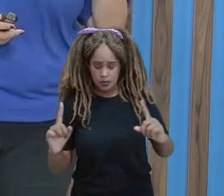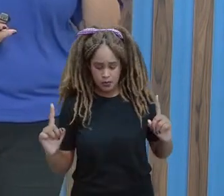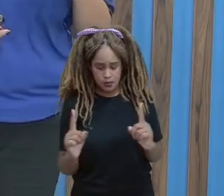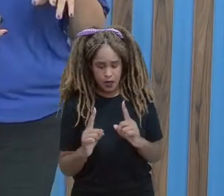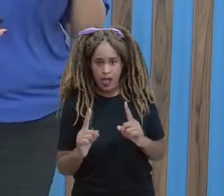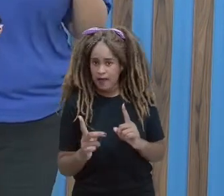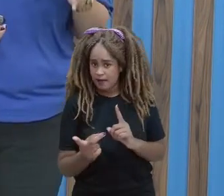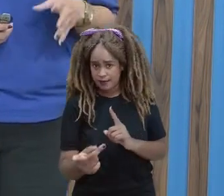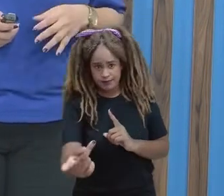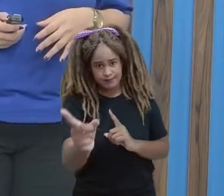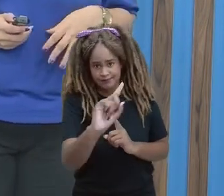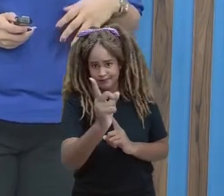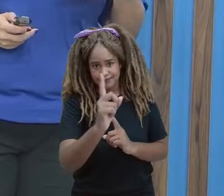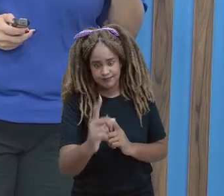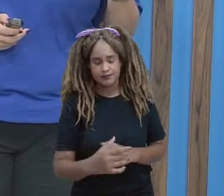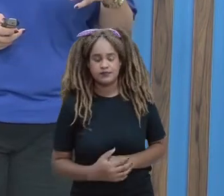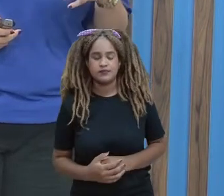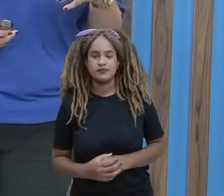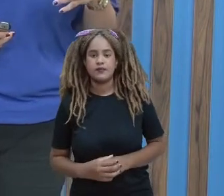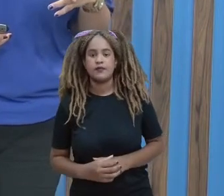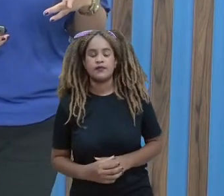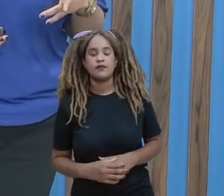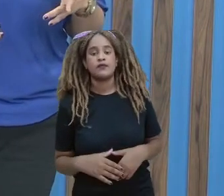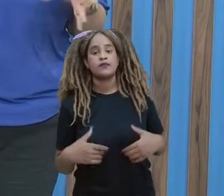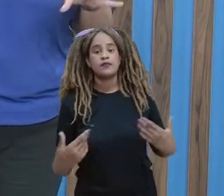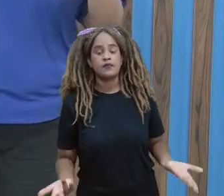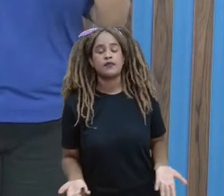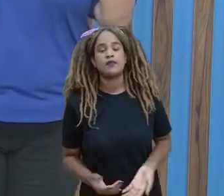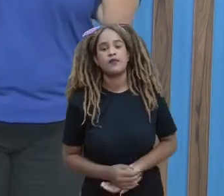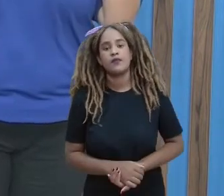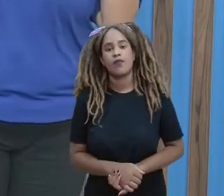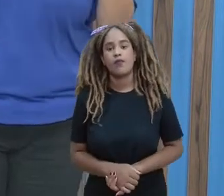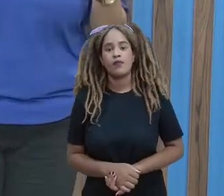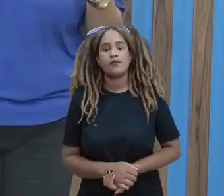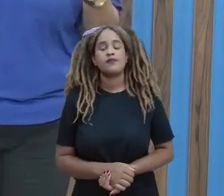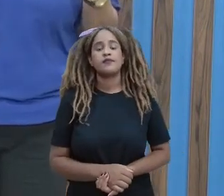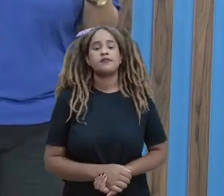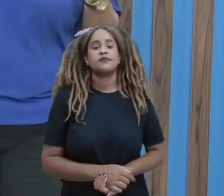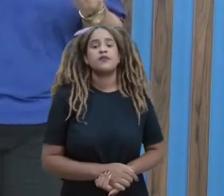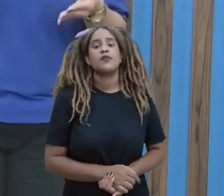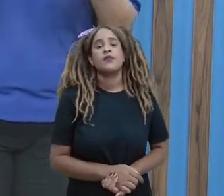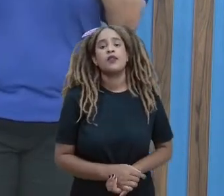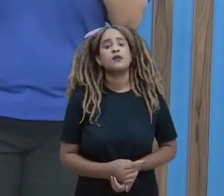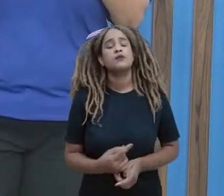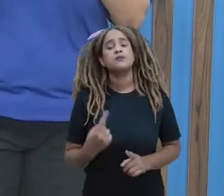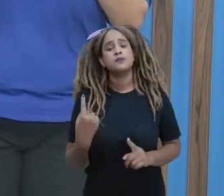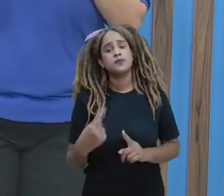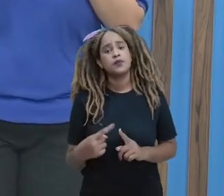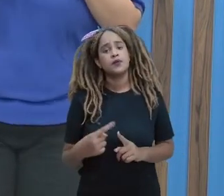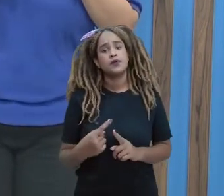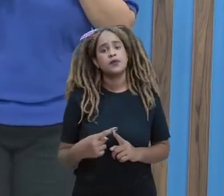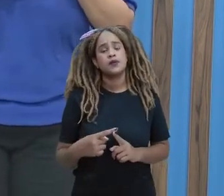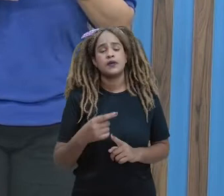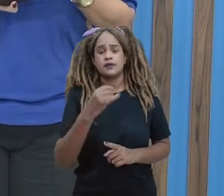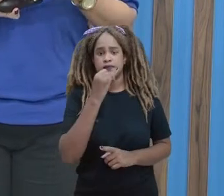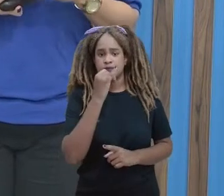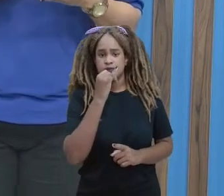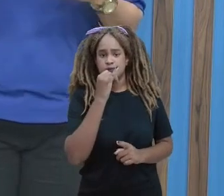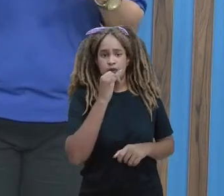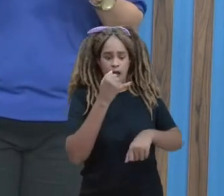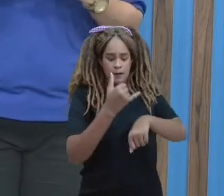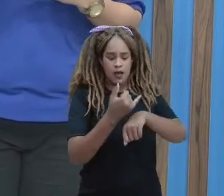ser magnetizada o resto da vida, não. E aí, o que é que acontece, né? Por que, professora, que depois da gente